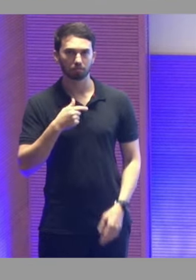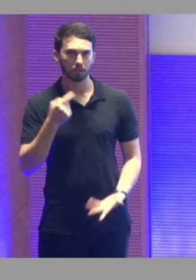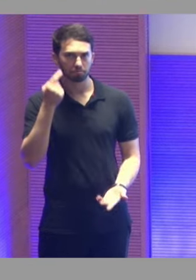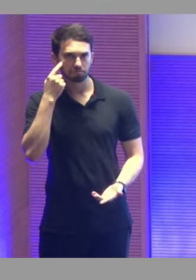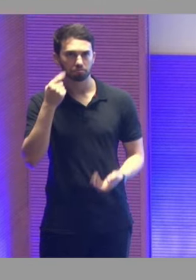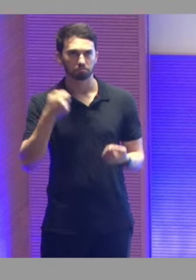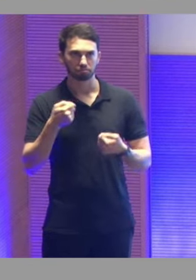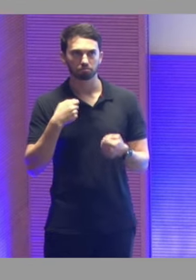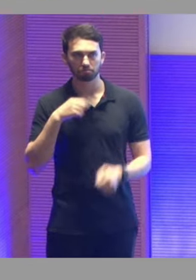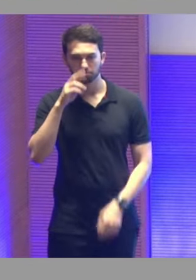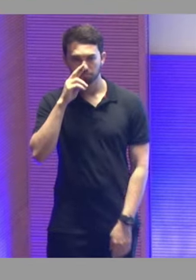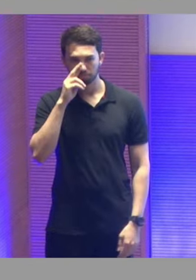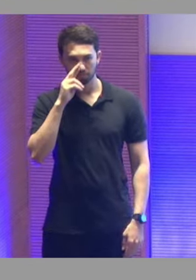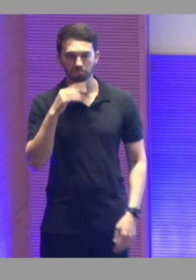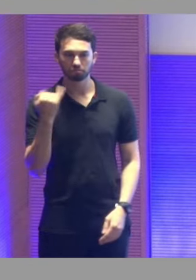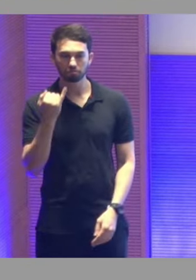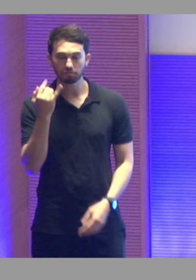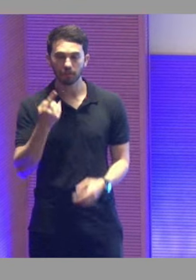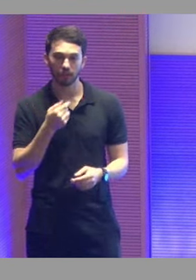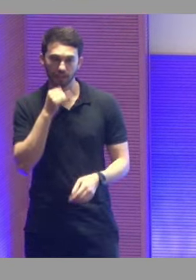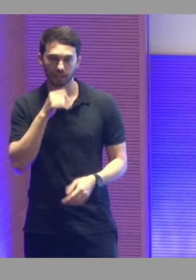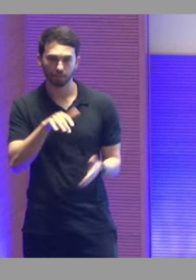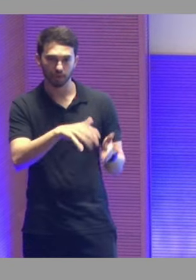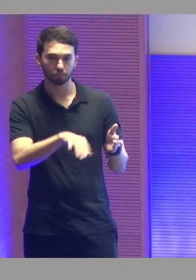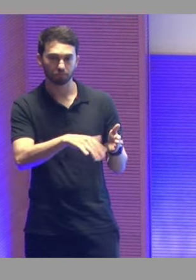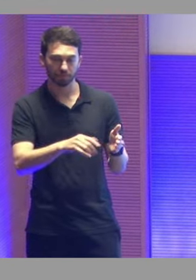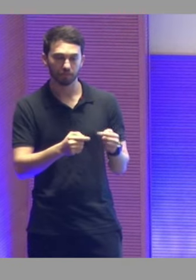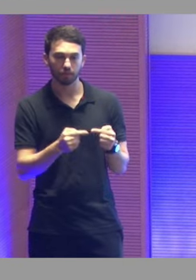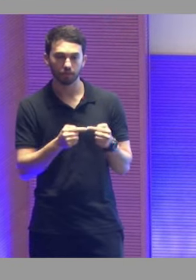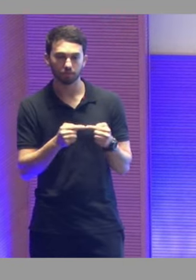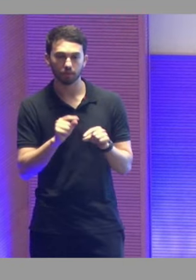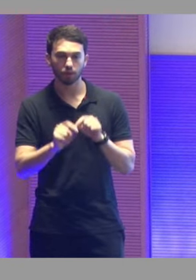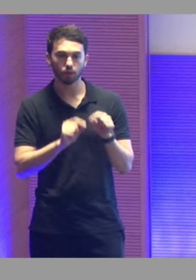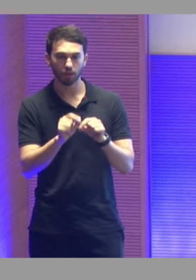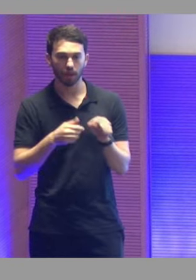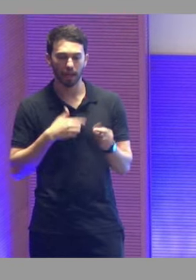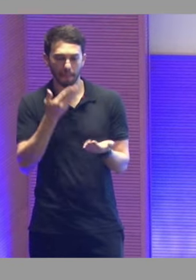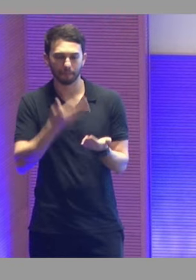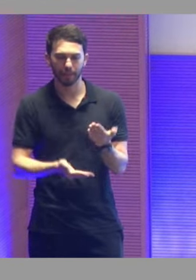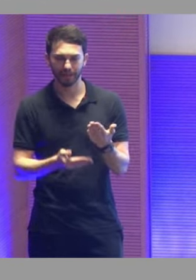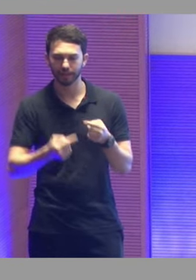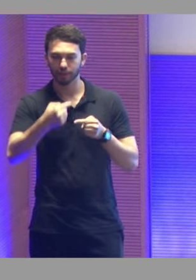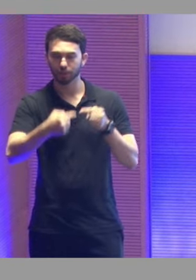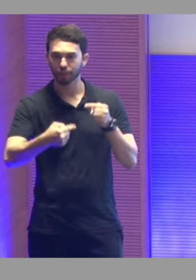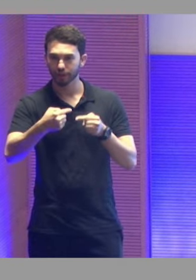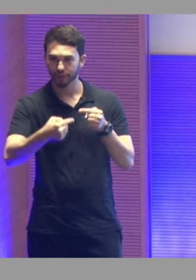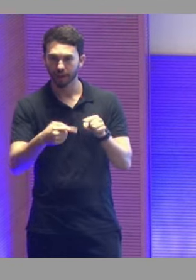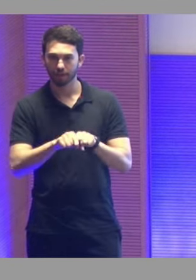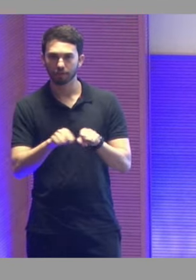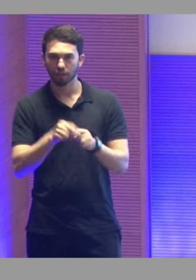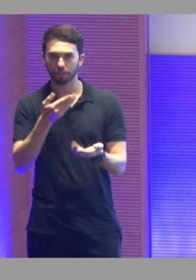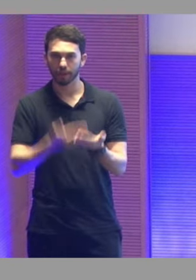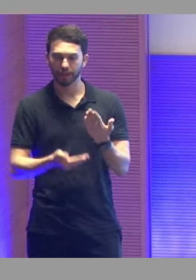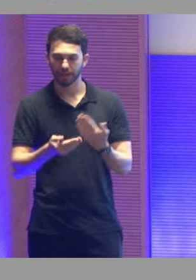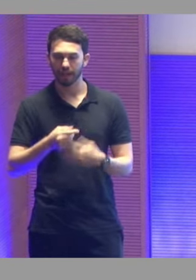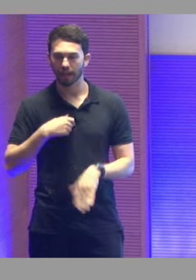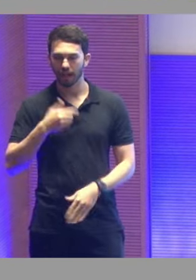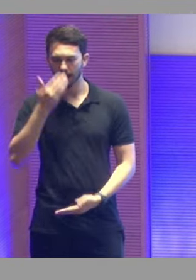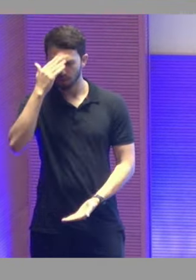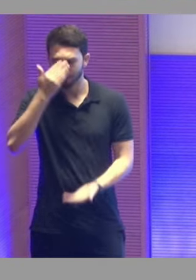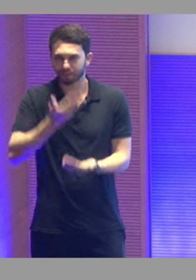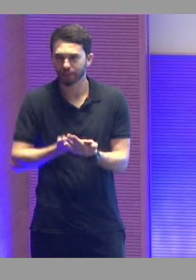considerar esses riscos quando a gente tá falando de riscos de mercado a gente pode estar falando de perda de competitividade de danos à reputação da